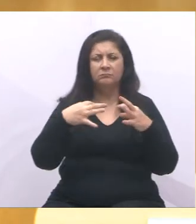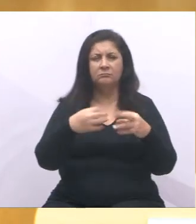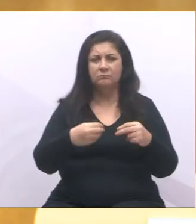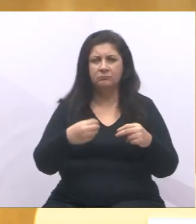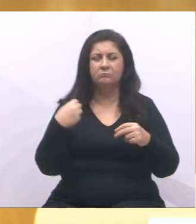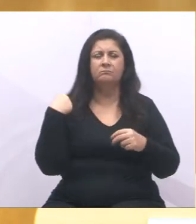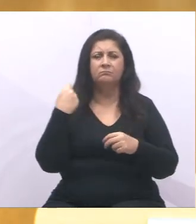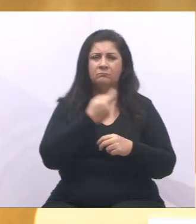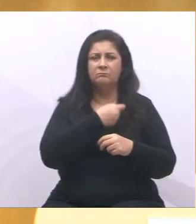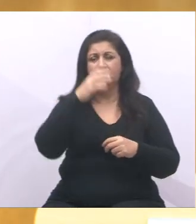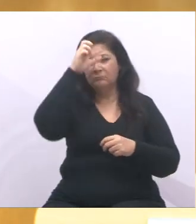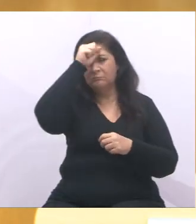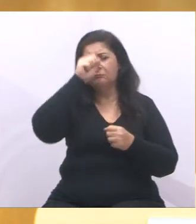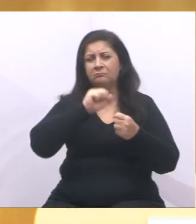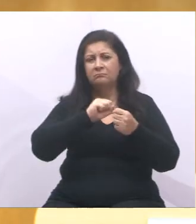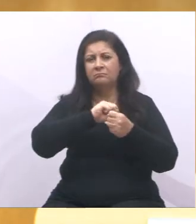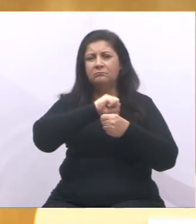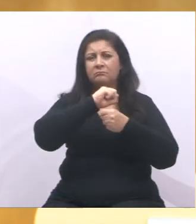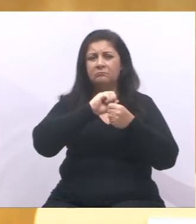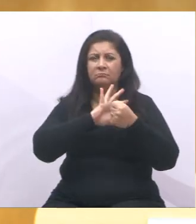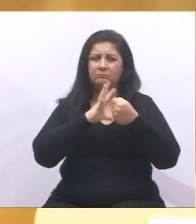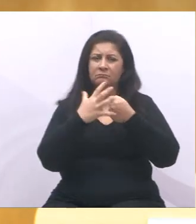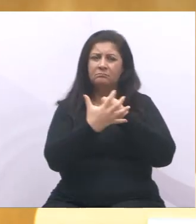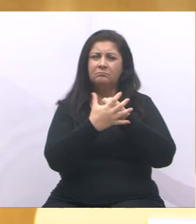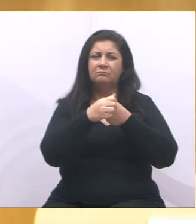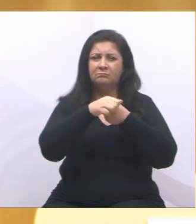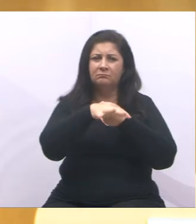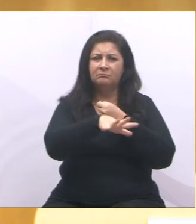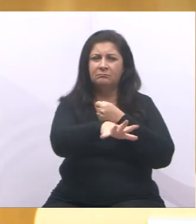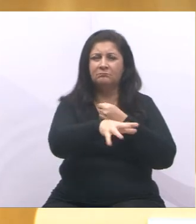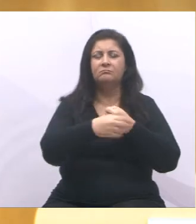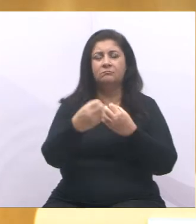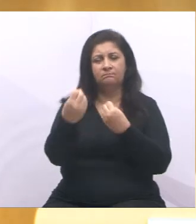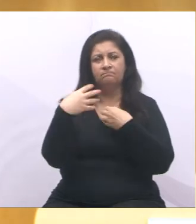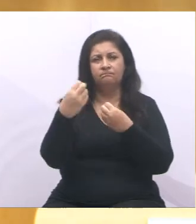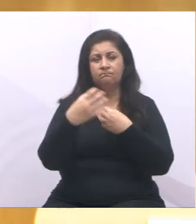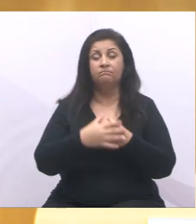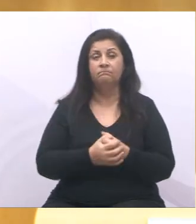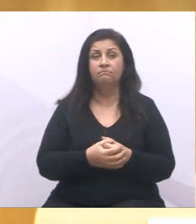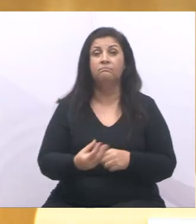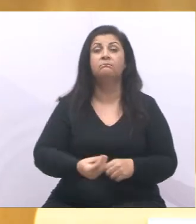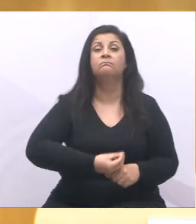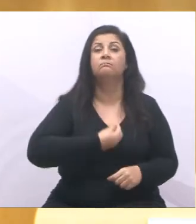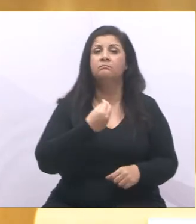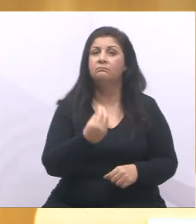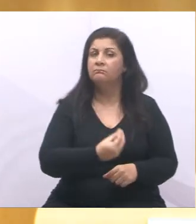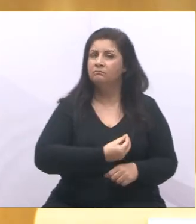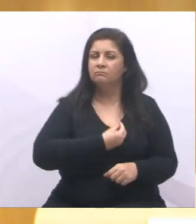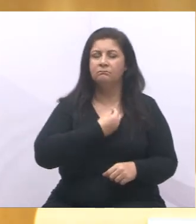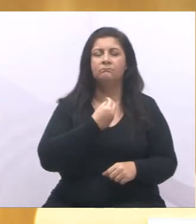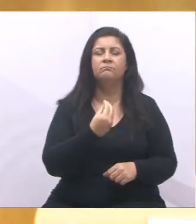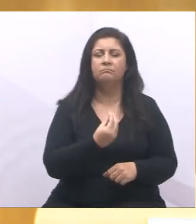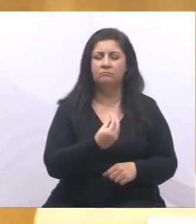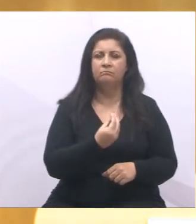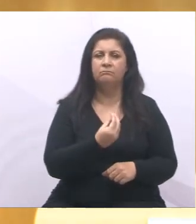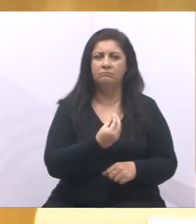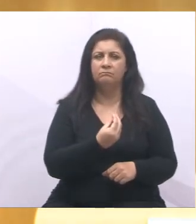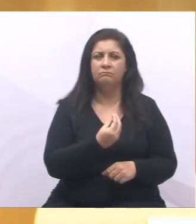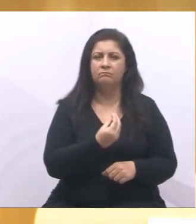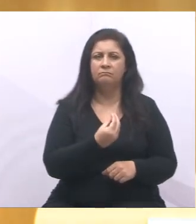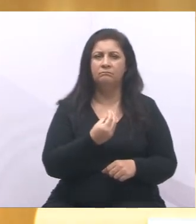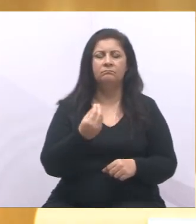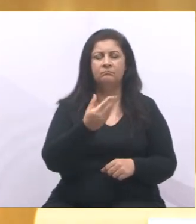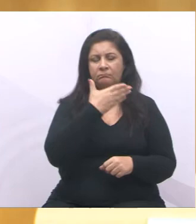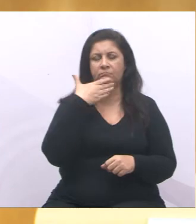esta pandemia está a nos ensinar. A vida é o que, afinal, vale